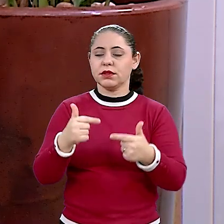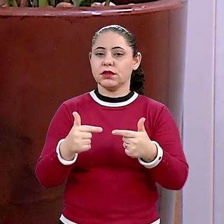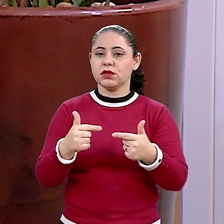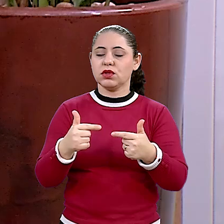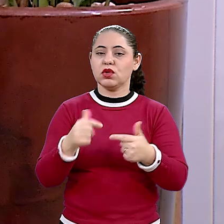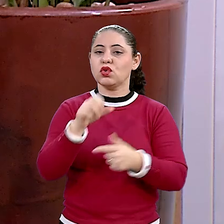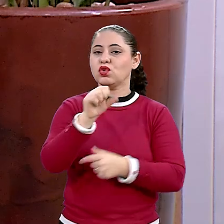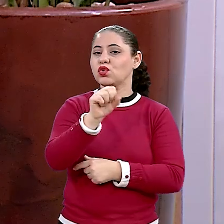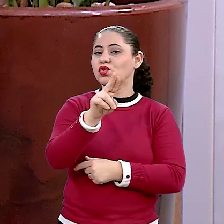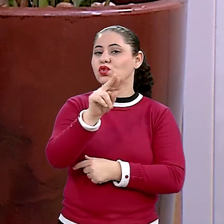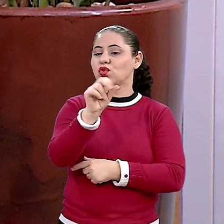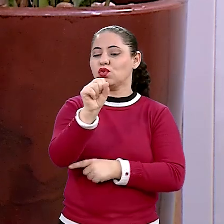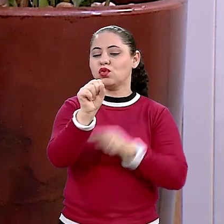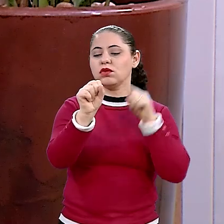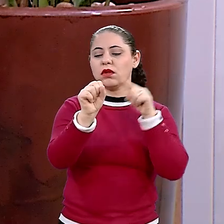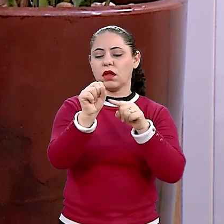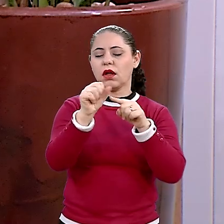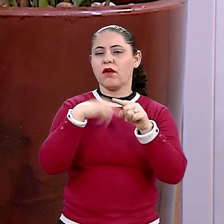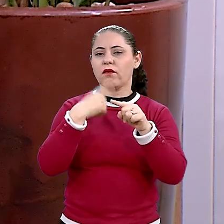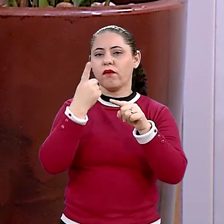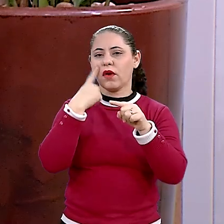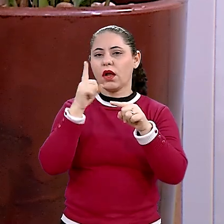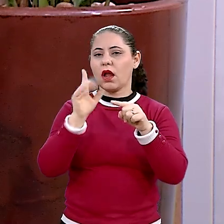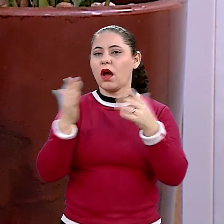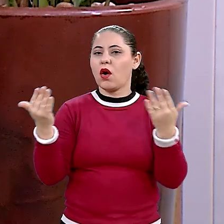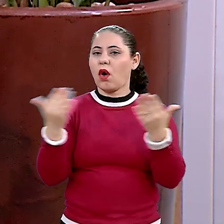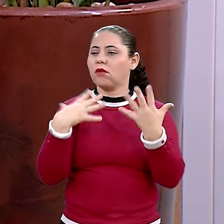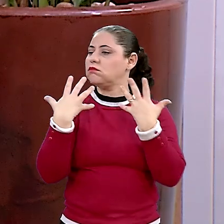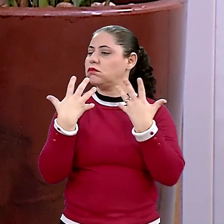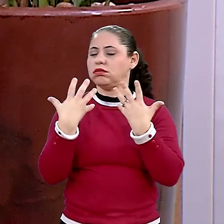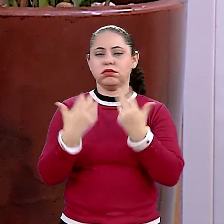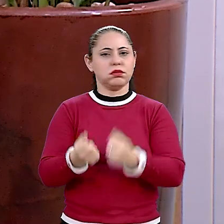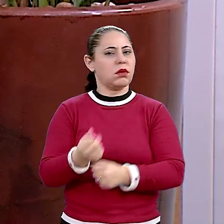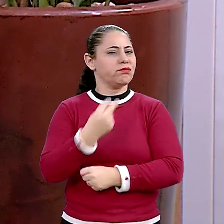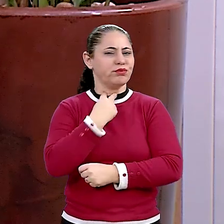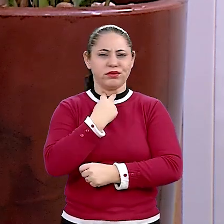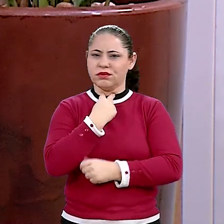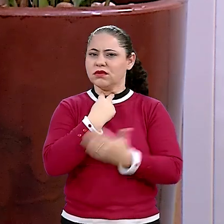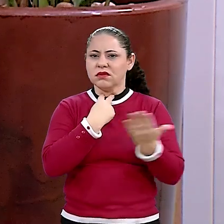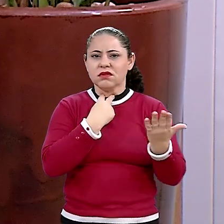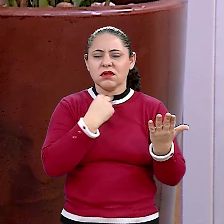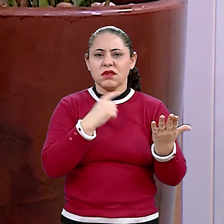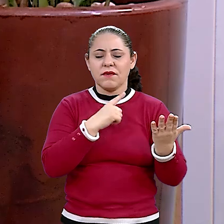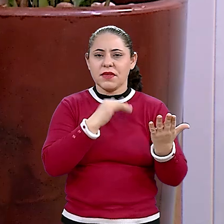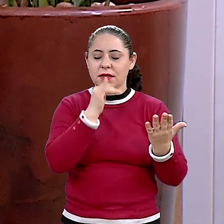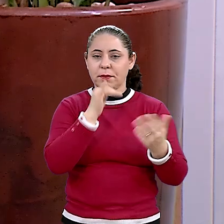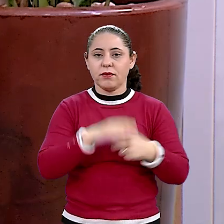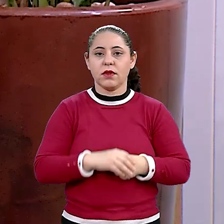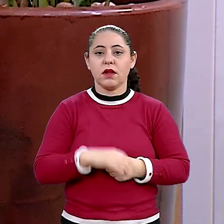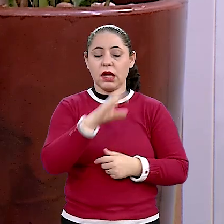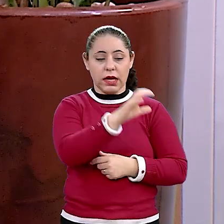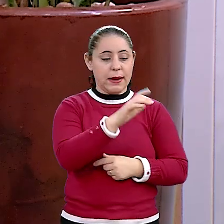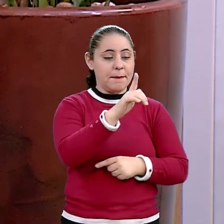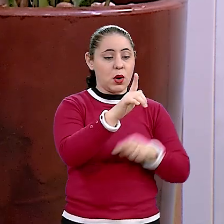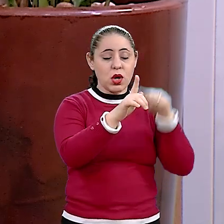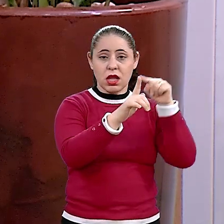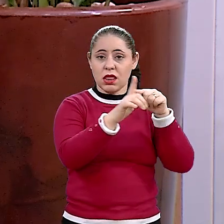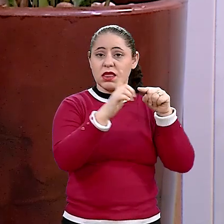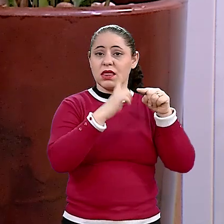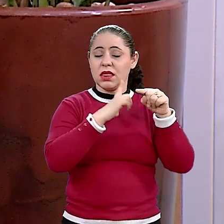SUS. E isso que nós estamos vendo, eu acho que é absolutamente inaceitável que nós tenhamos, por exemplo, aqui no caso de Campo